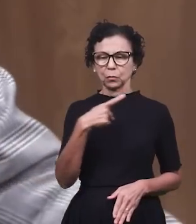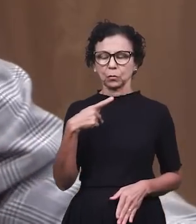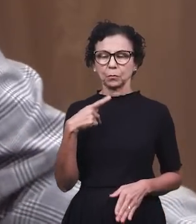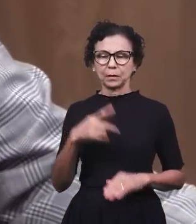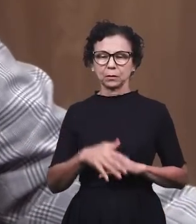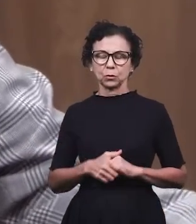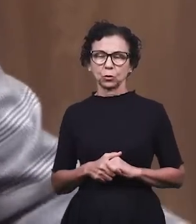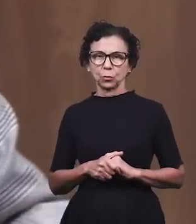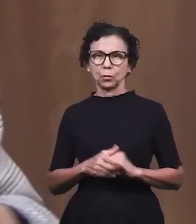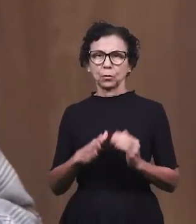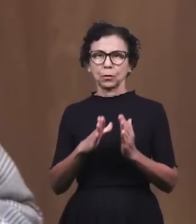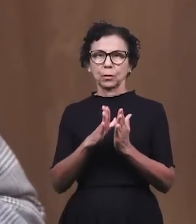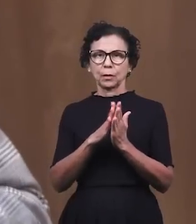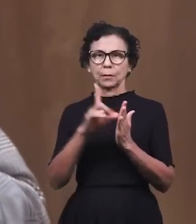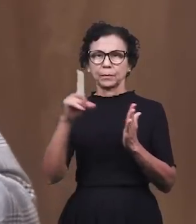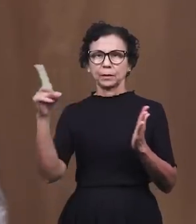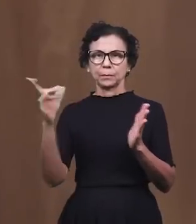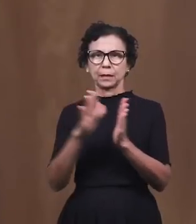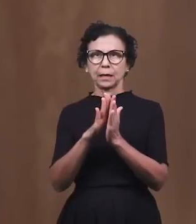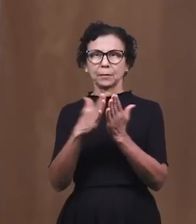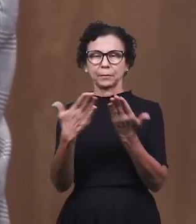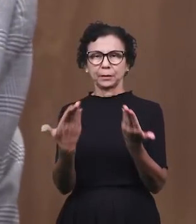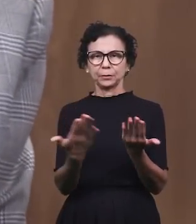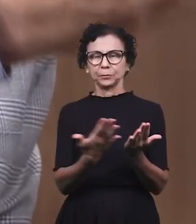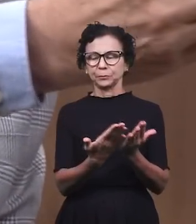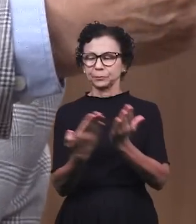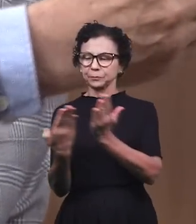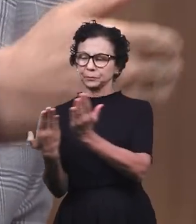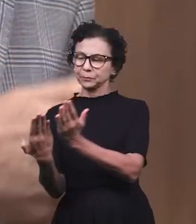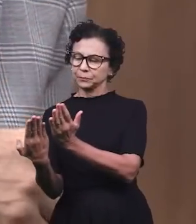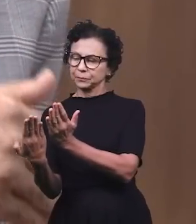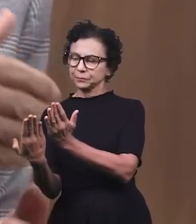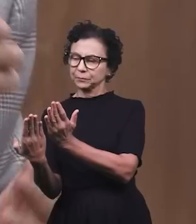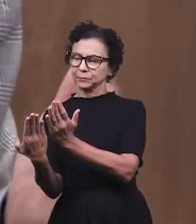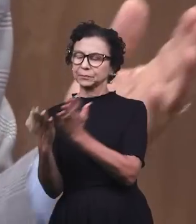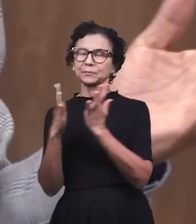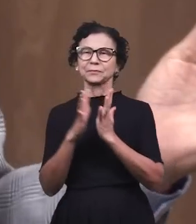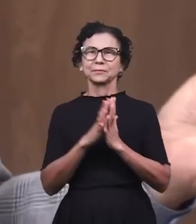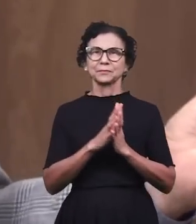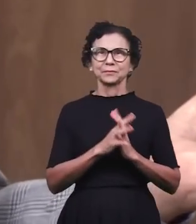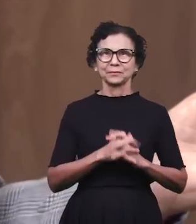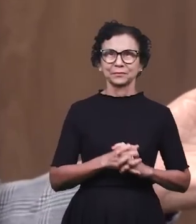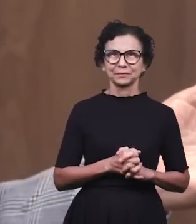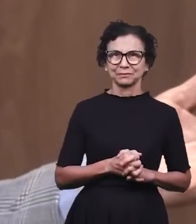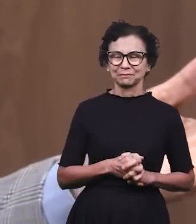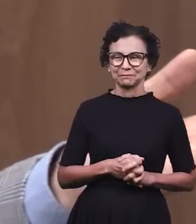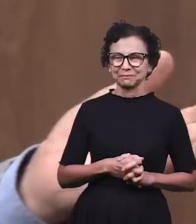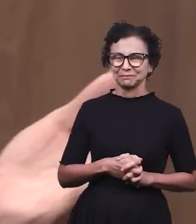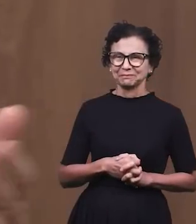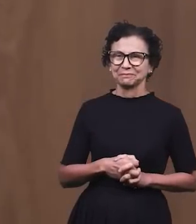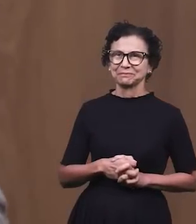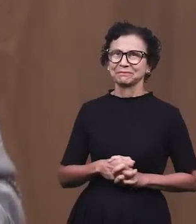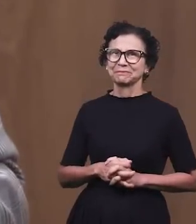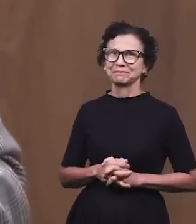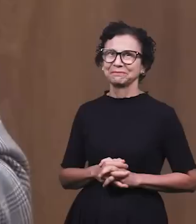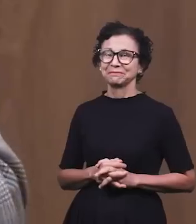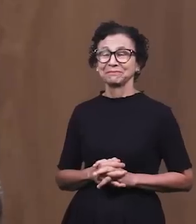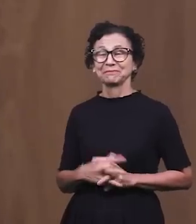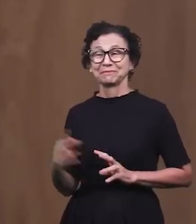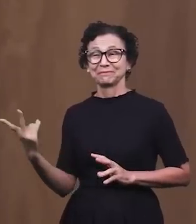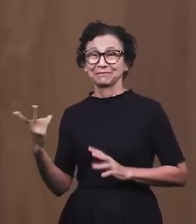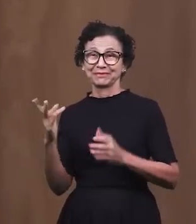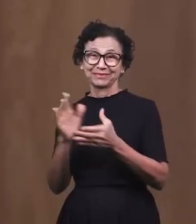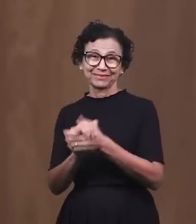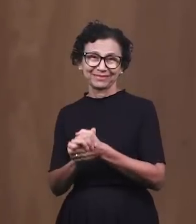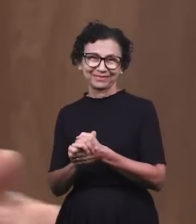esse testemunho no Maná e disse assim, pois dividimos a coletânea e a Bíblia e hoje nós dividimos a vida. Quer dizer,